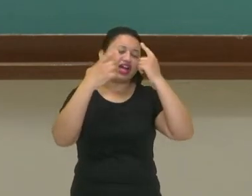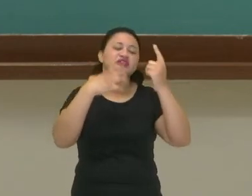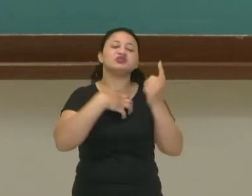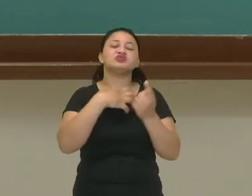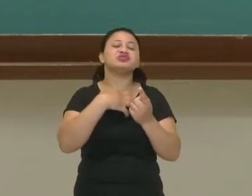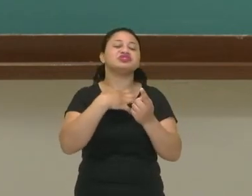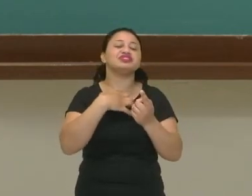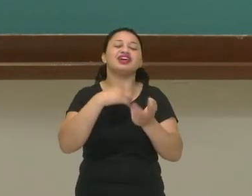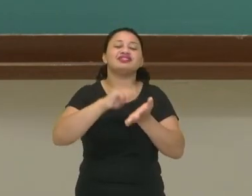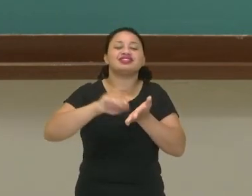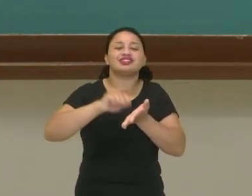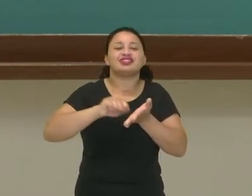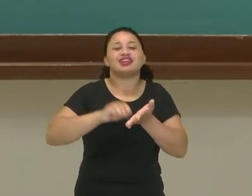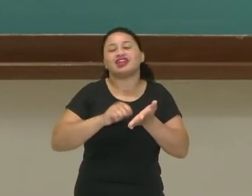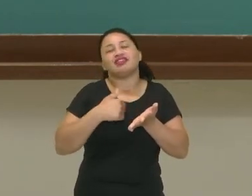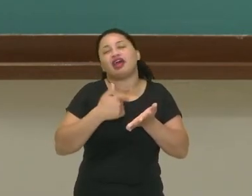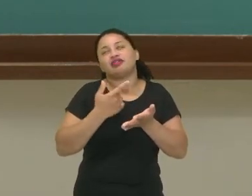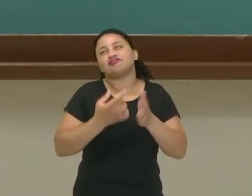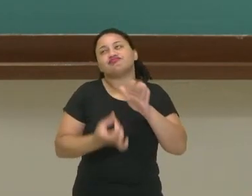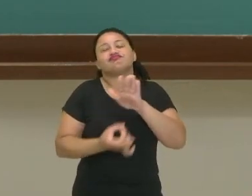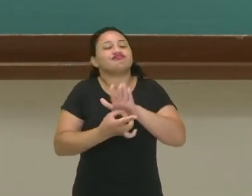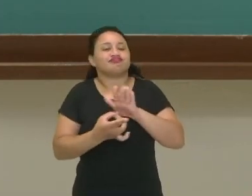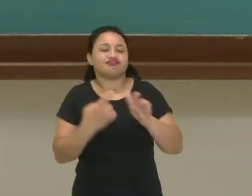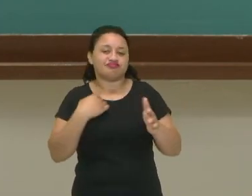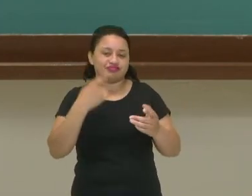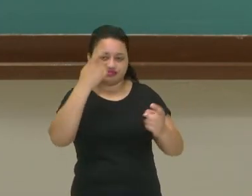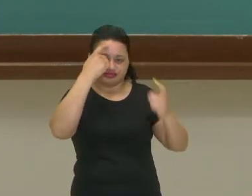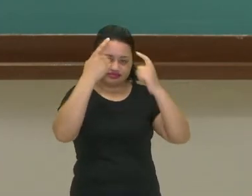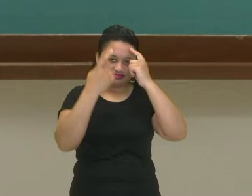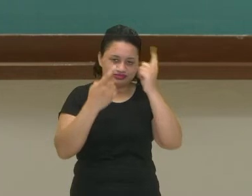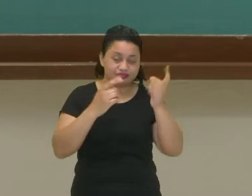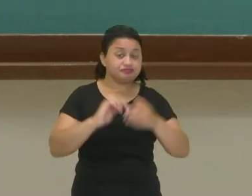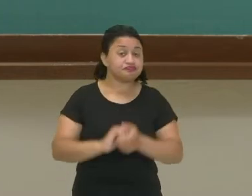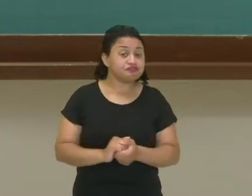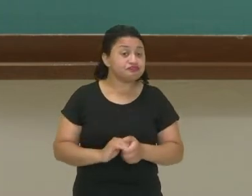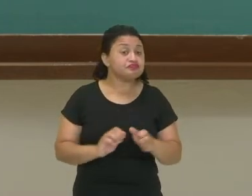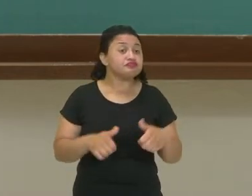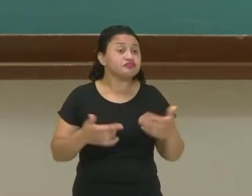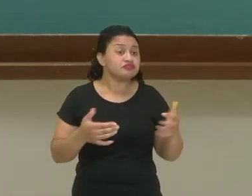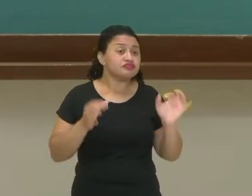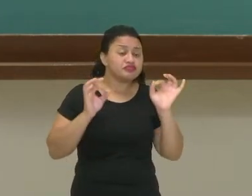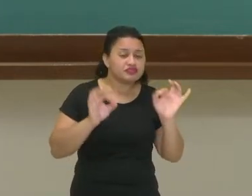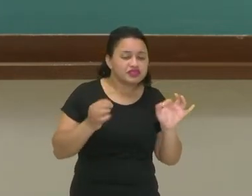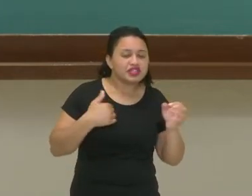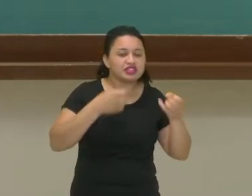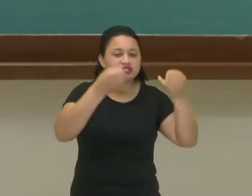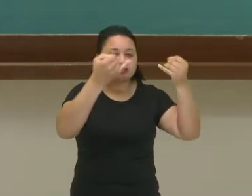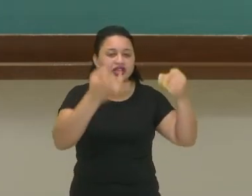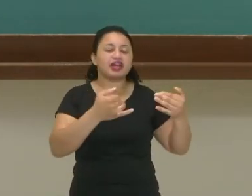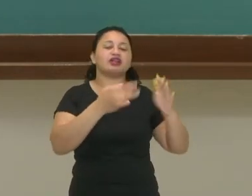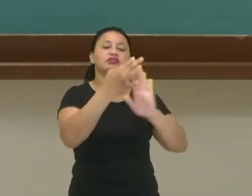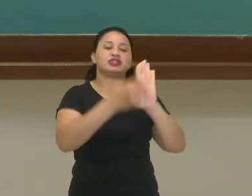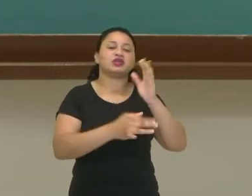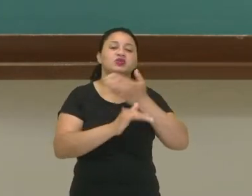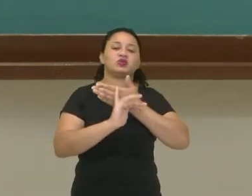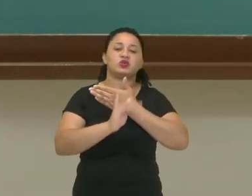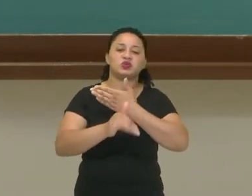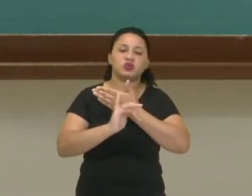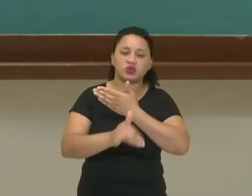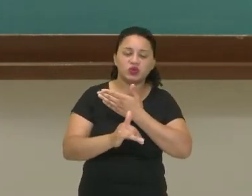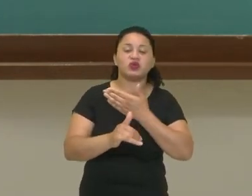ficção que aparece, que é a parte da literatura. Beleza, né? Falamos bastante sobre crônica, falamos bastante